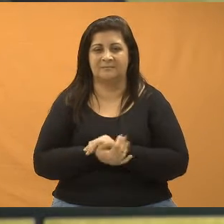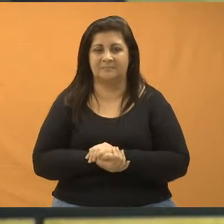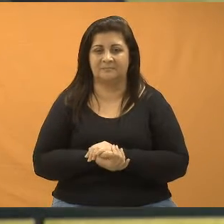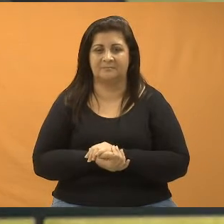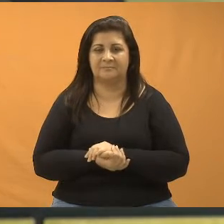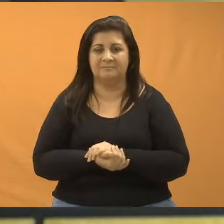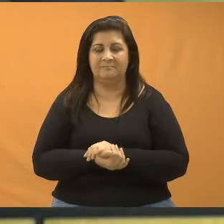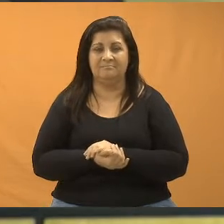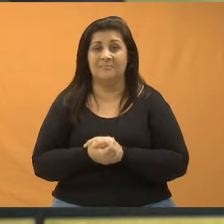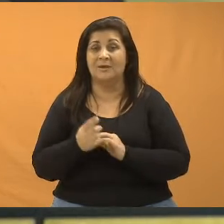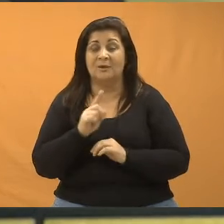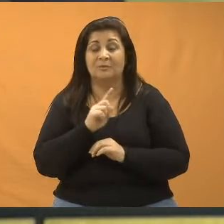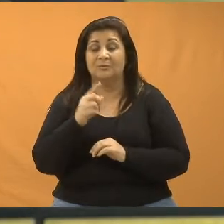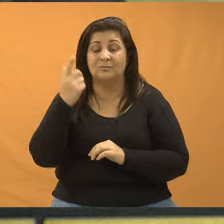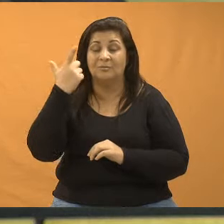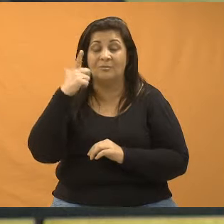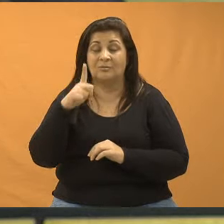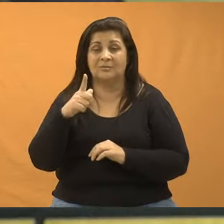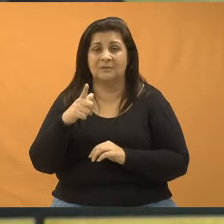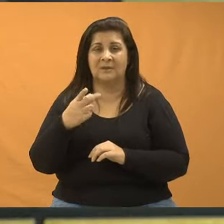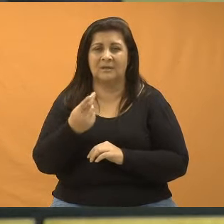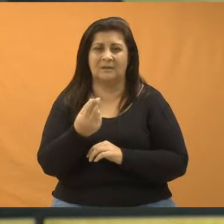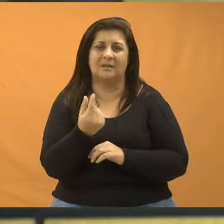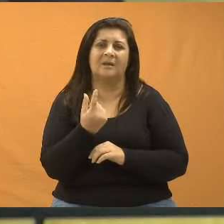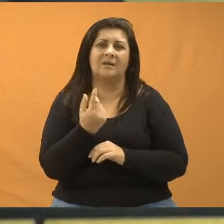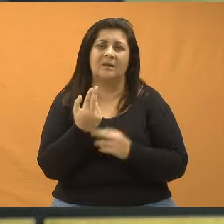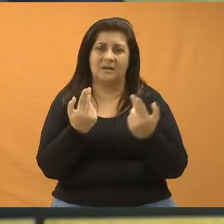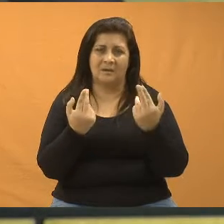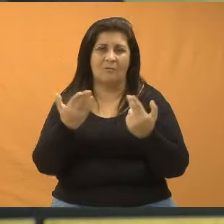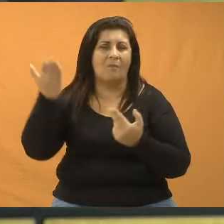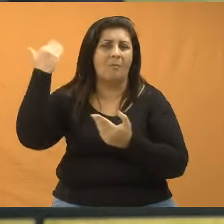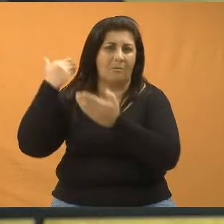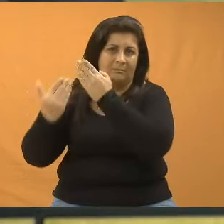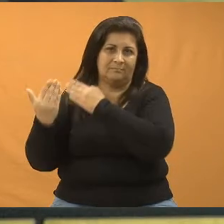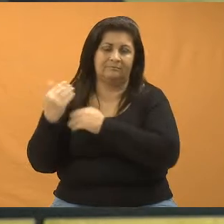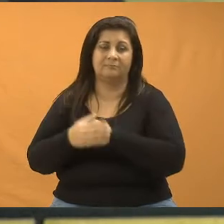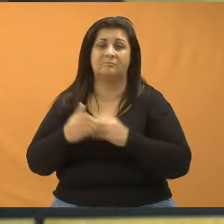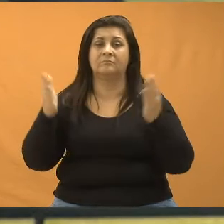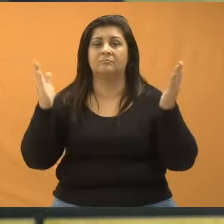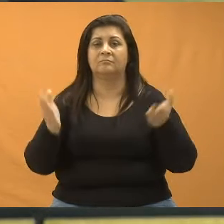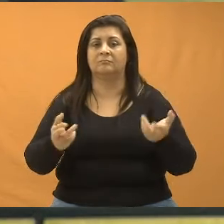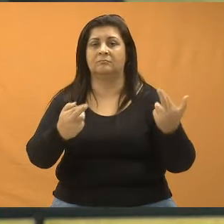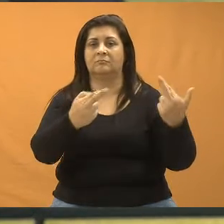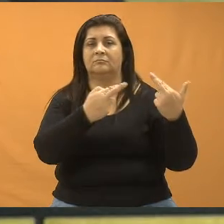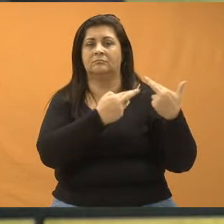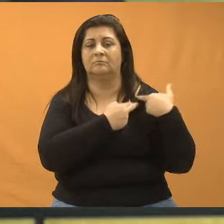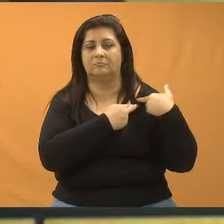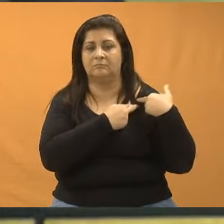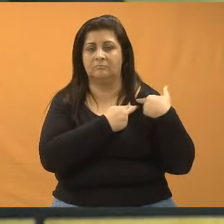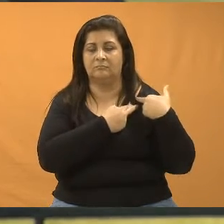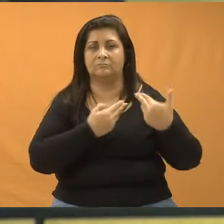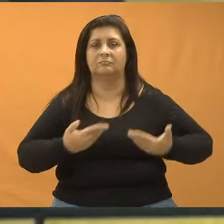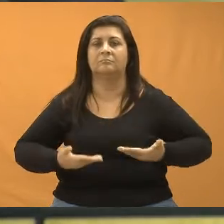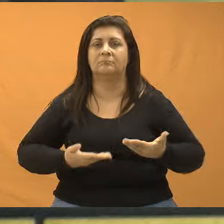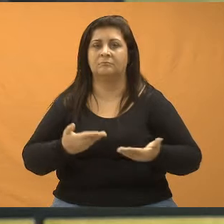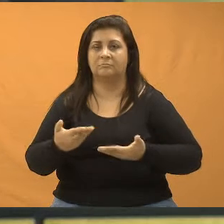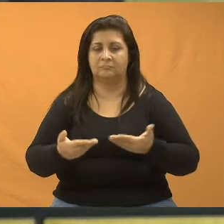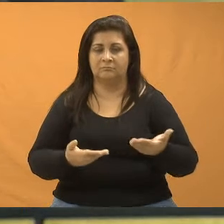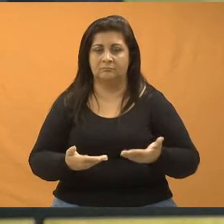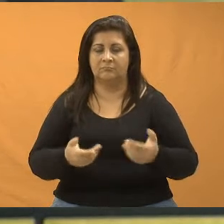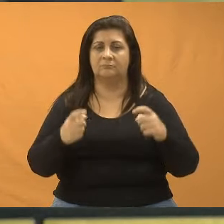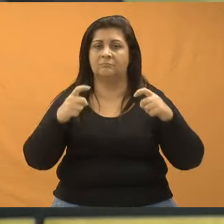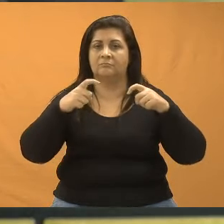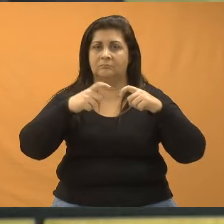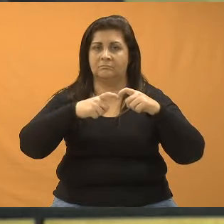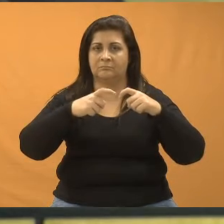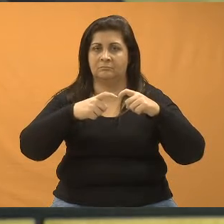Não sobrevive um atendimento de caridade como era no passado. Hoje a responsabilidade do atendimento